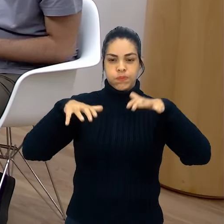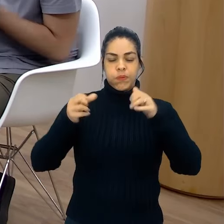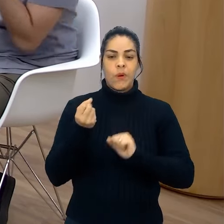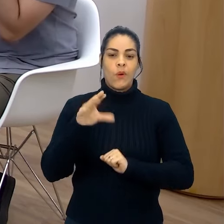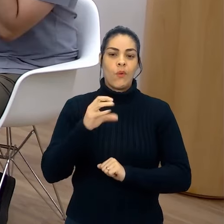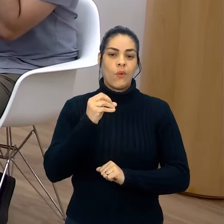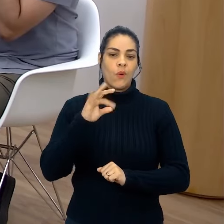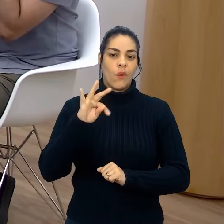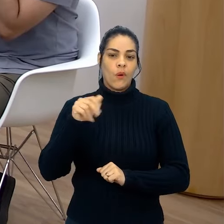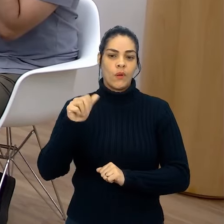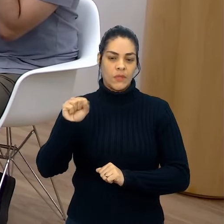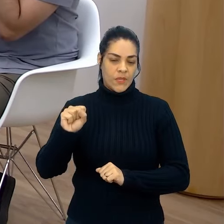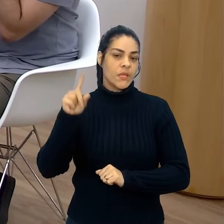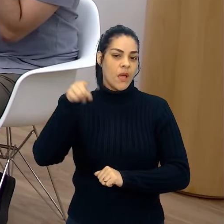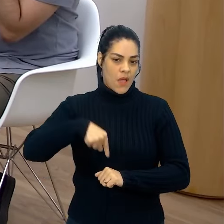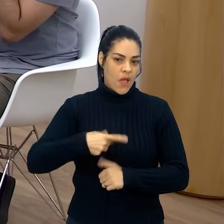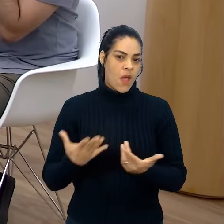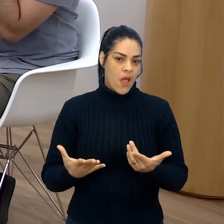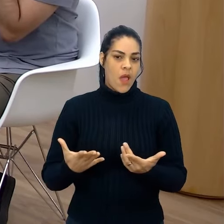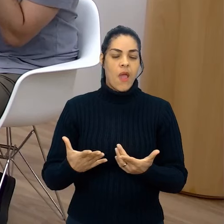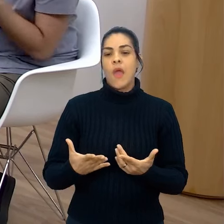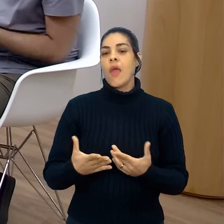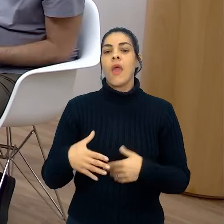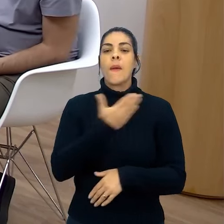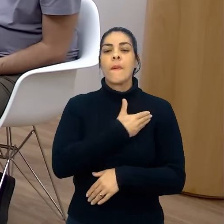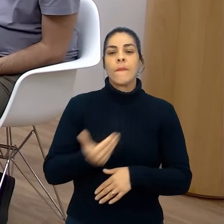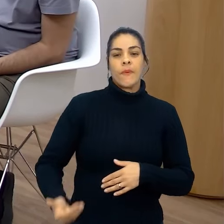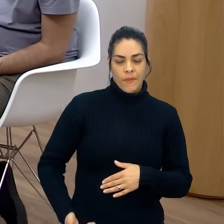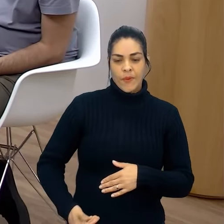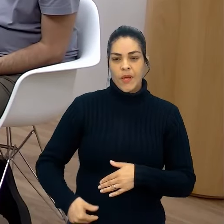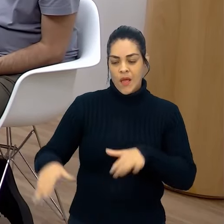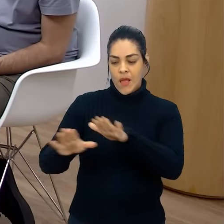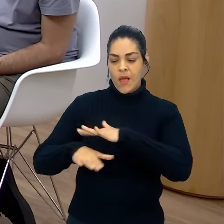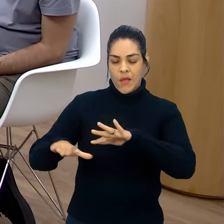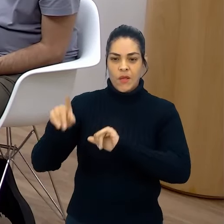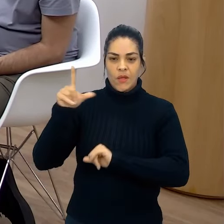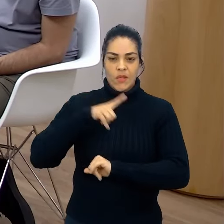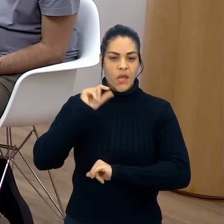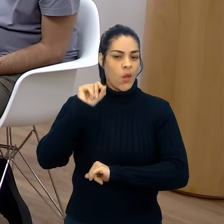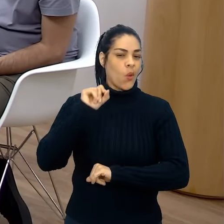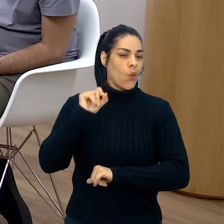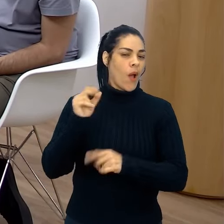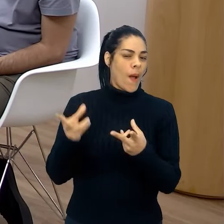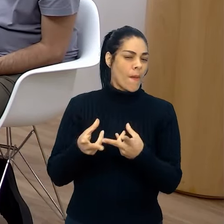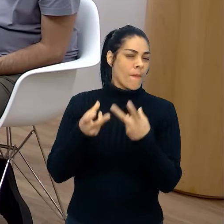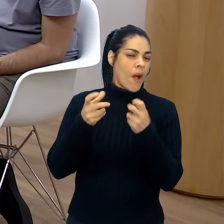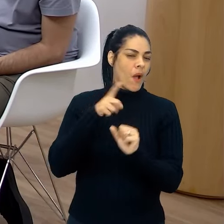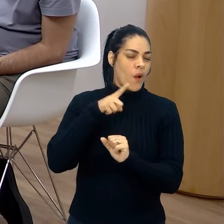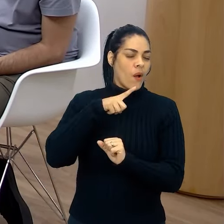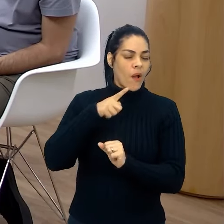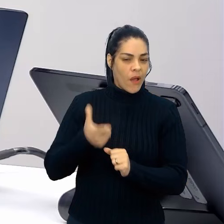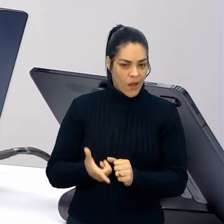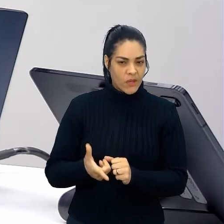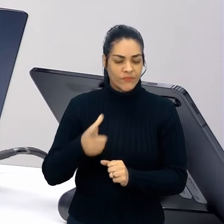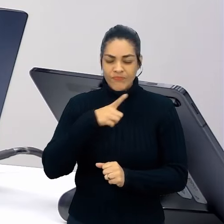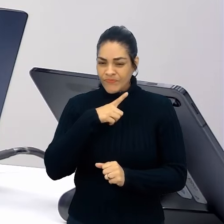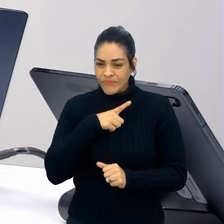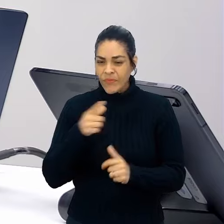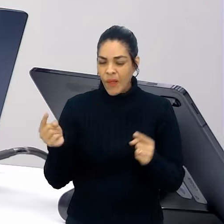política pública distributiva. A redistributiva, ela tem uma pequena diferença, e ela visa... ela tem